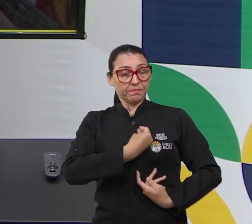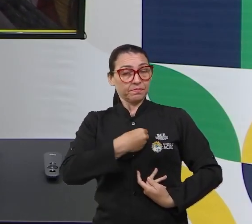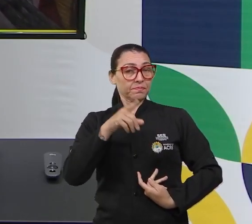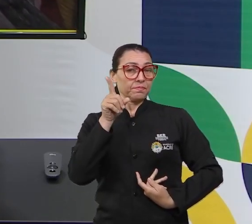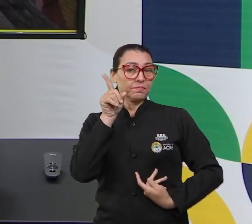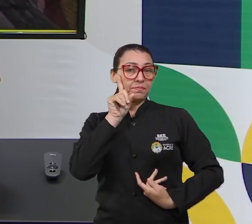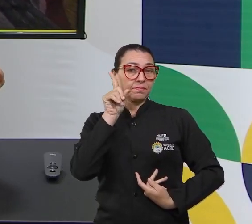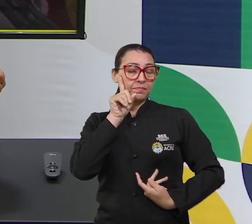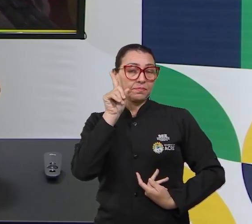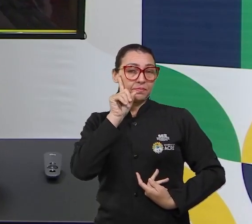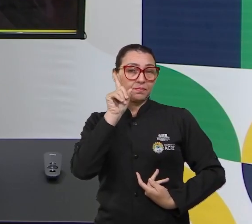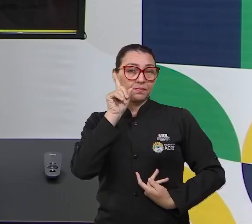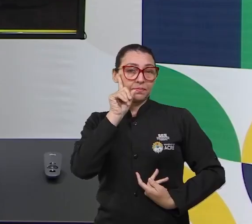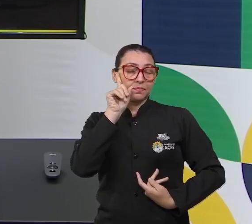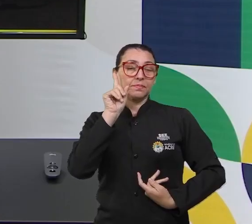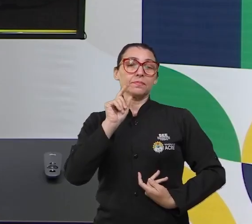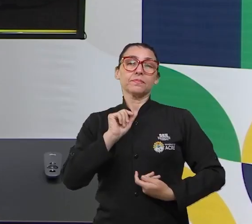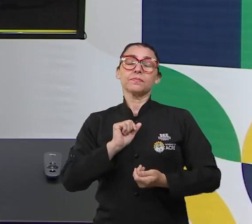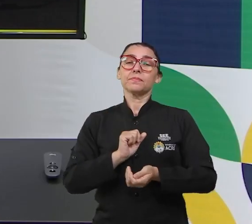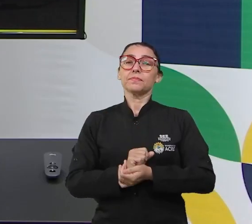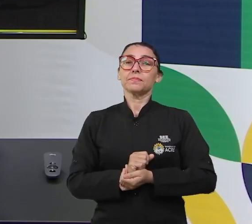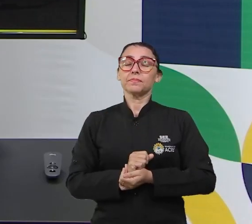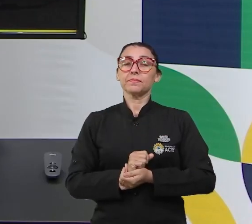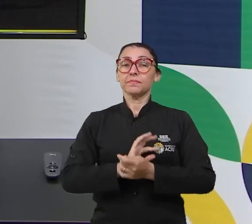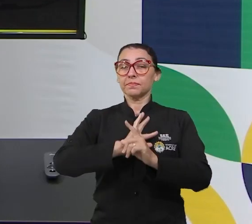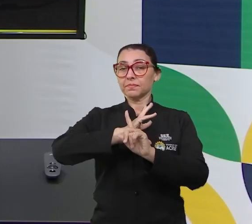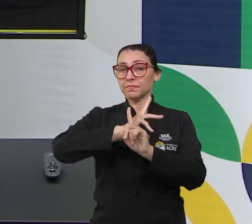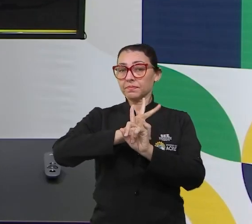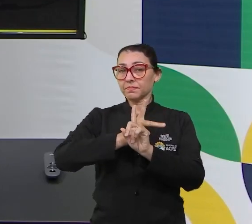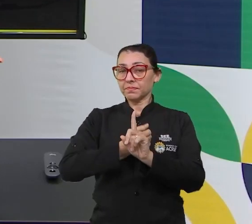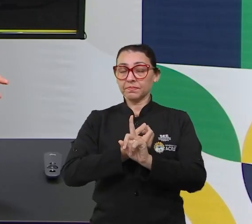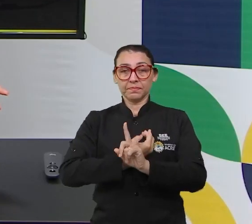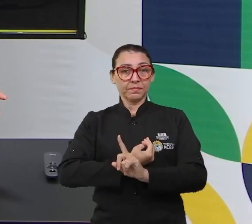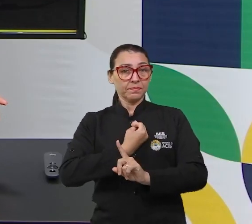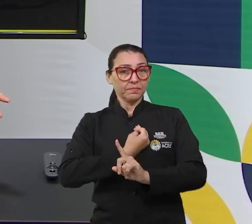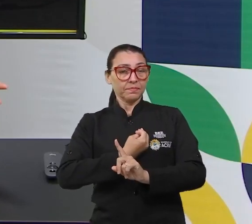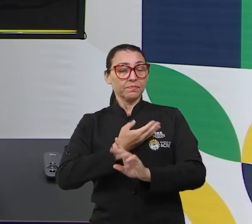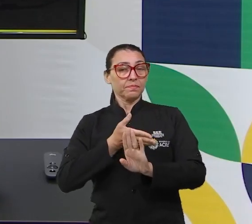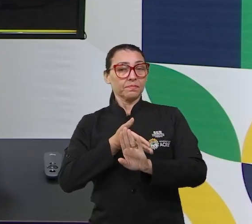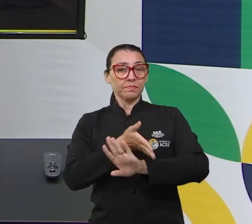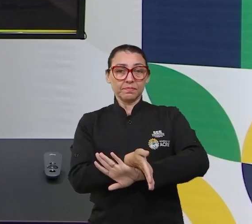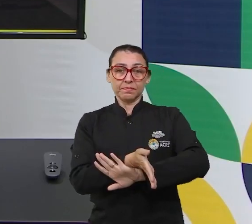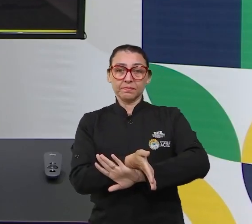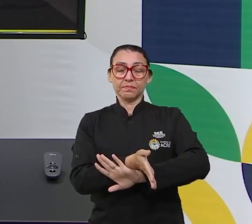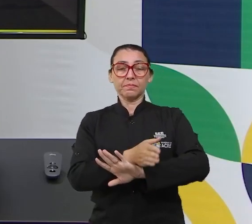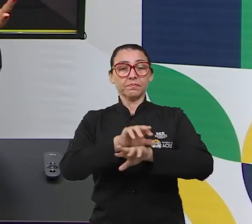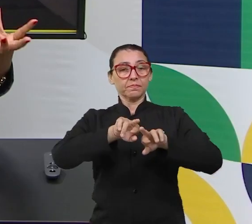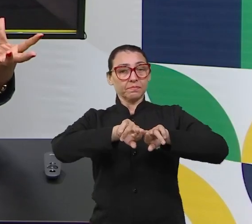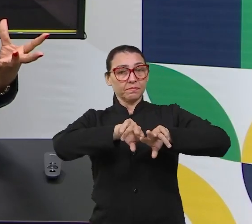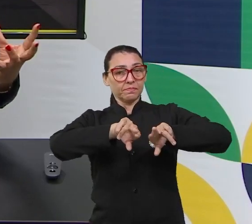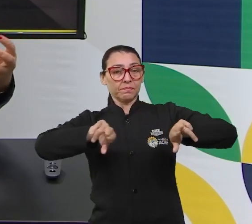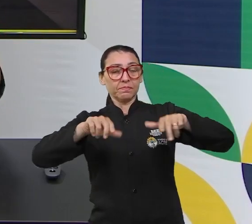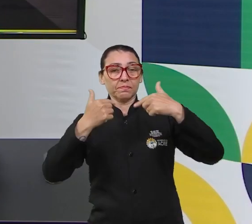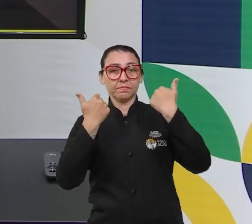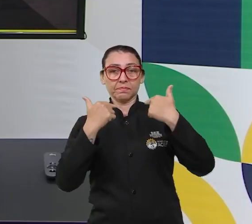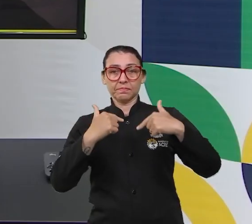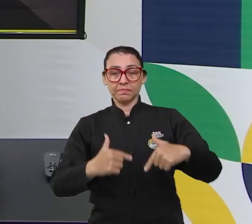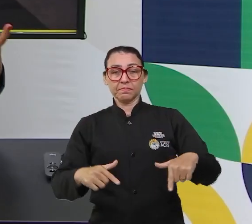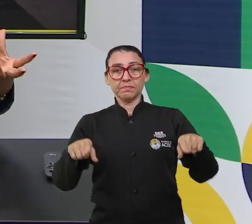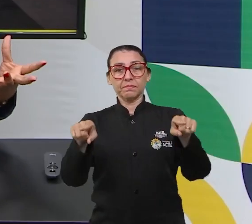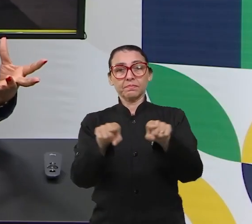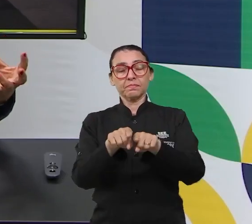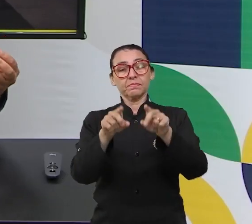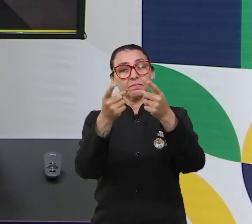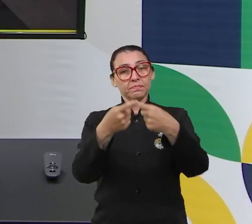rotina cotidianamente, e a arte ela vai estar ali sendo inserida nas suas diversas linguagens, tanto como